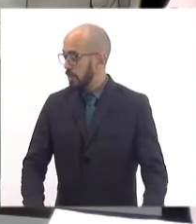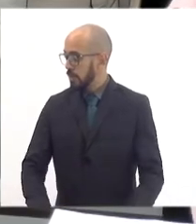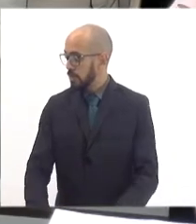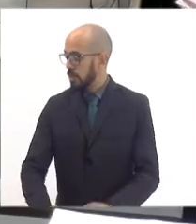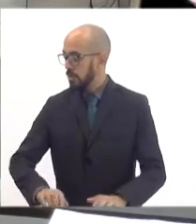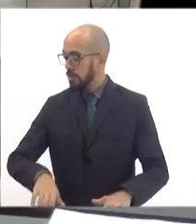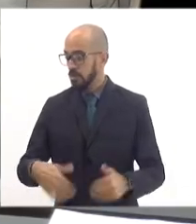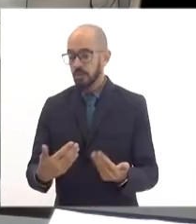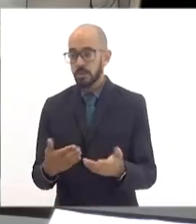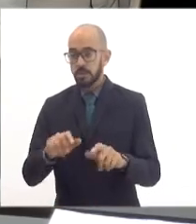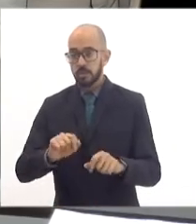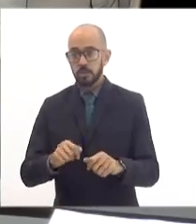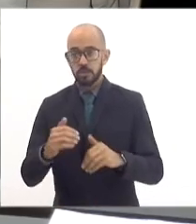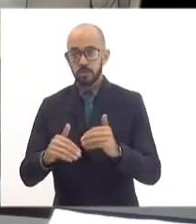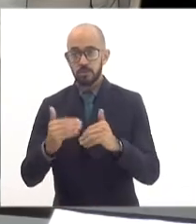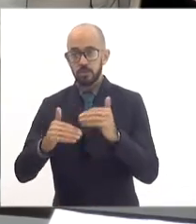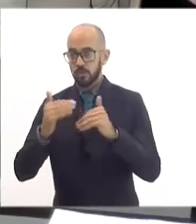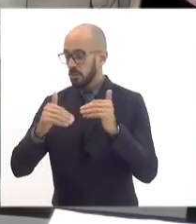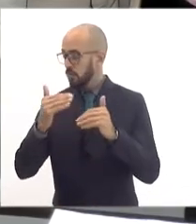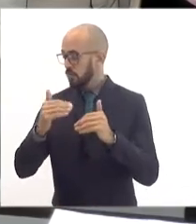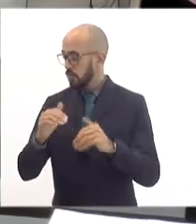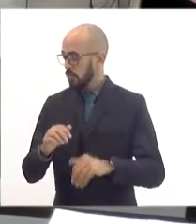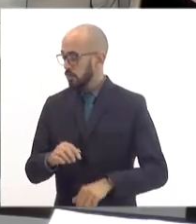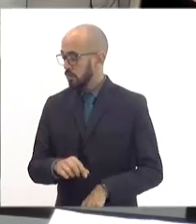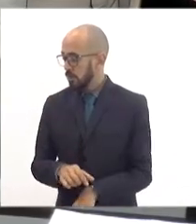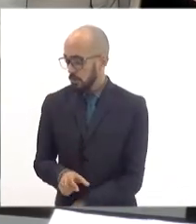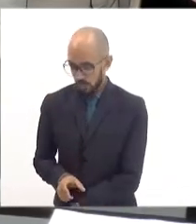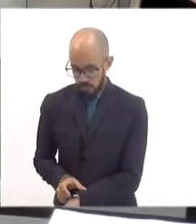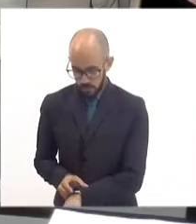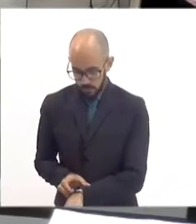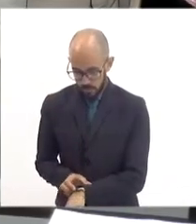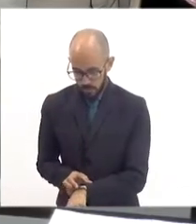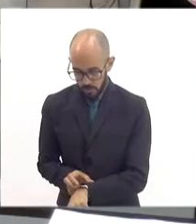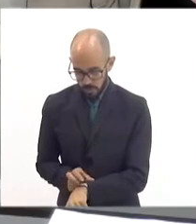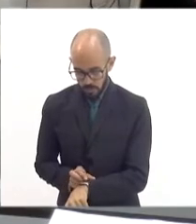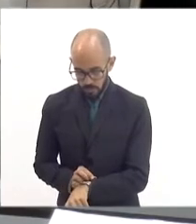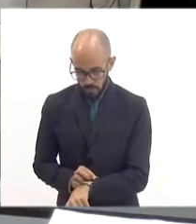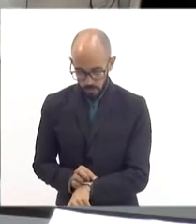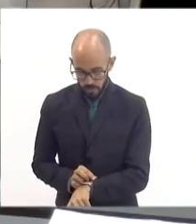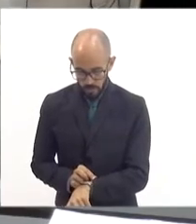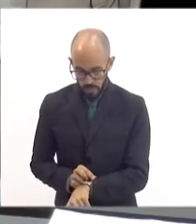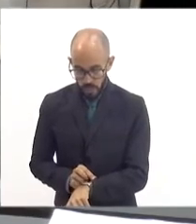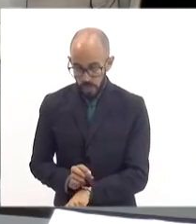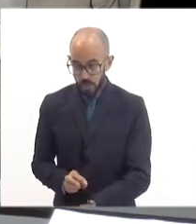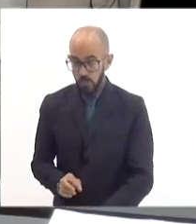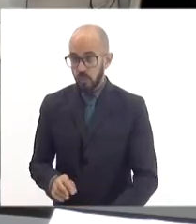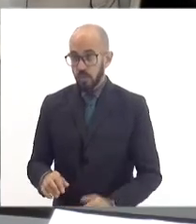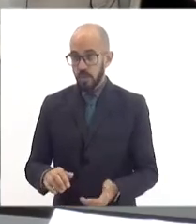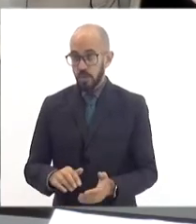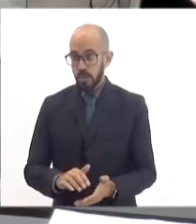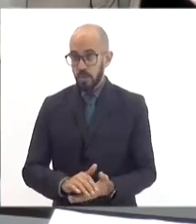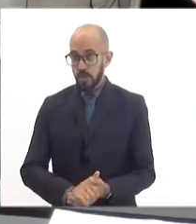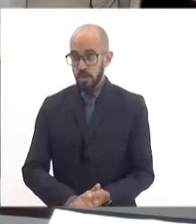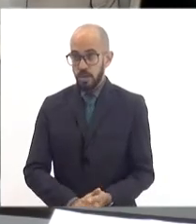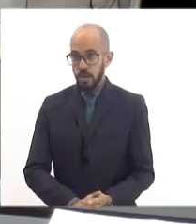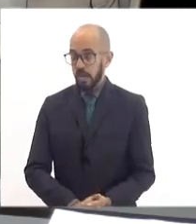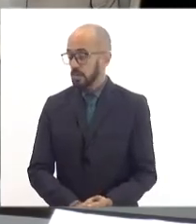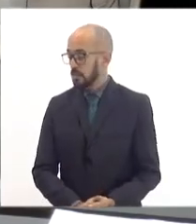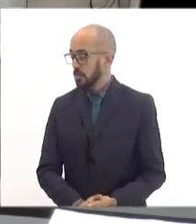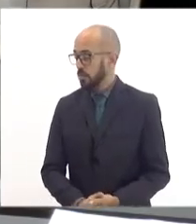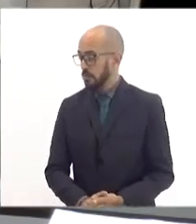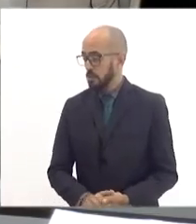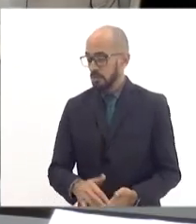de aplicação em desenvolvimento previsto na Lei Complementar 200. Então, o nosso sentido é de que fosse,